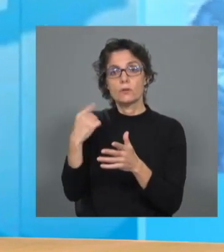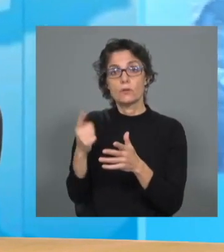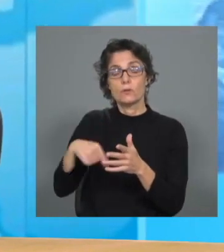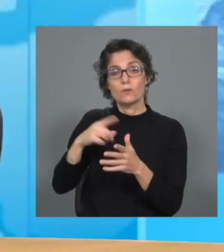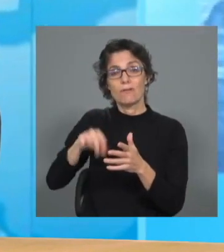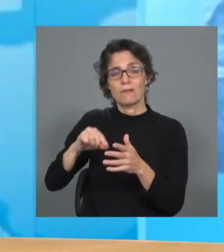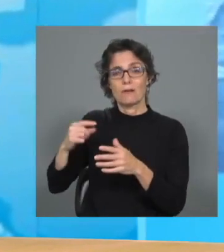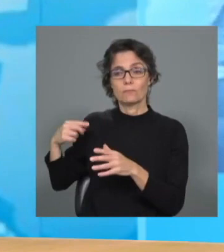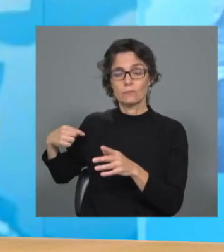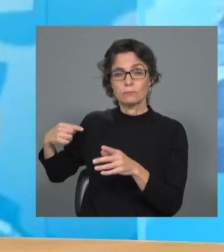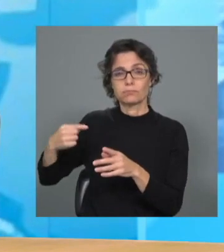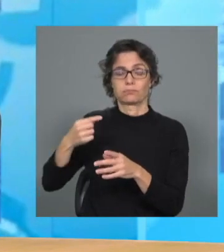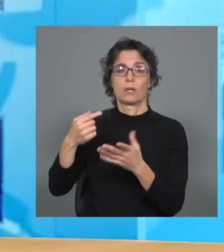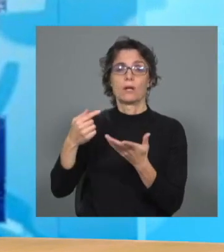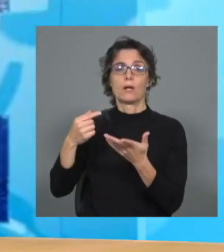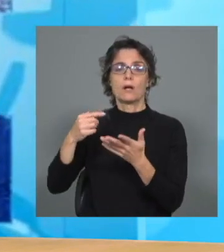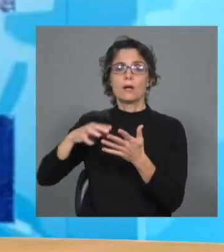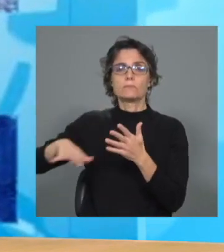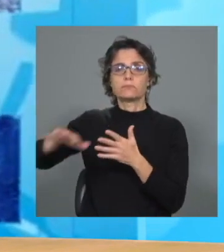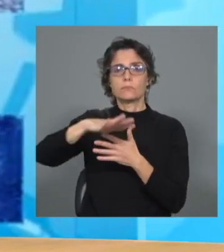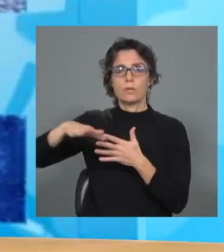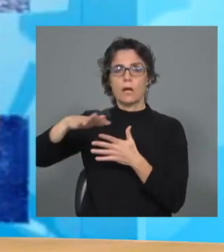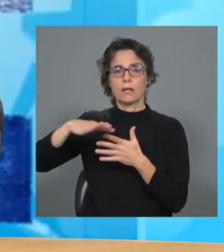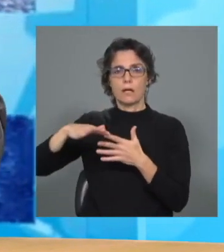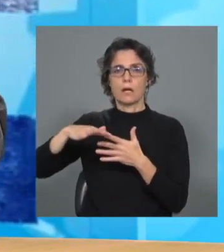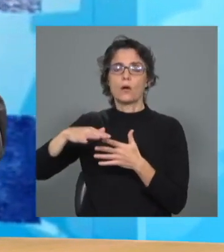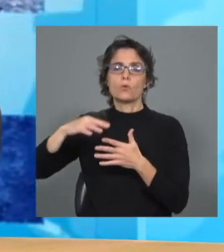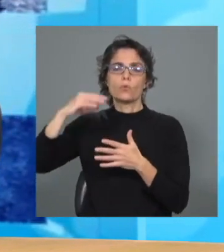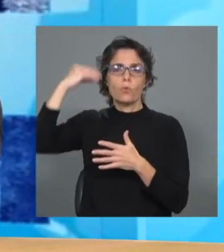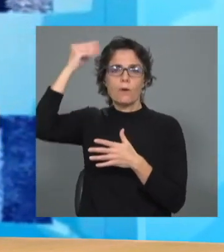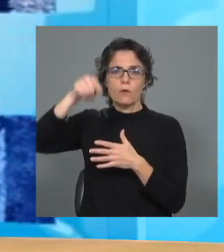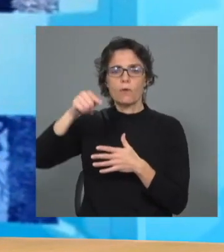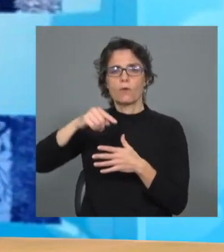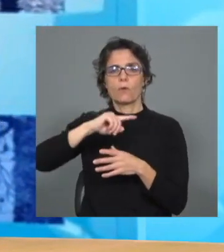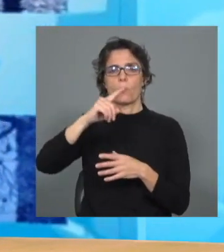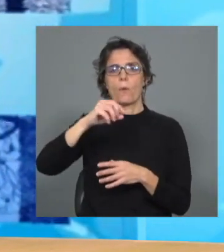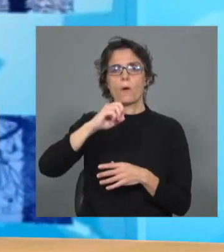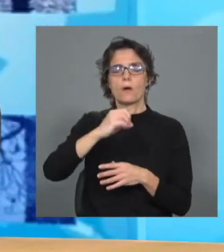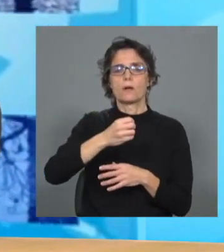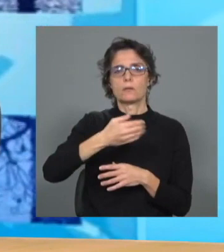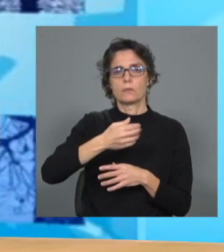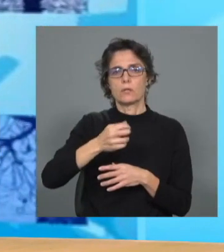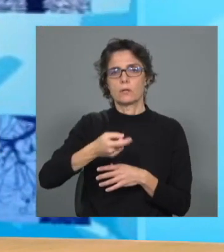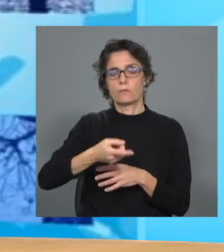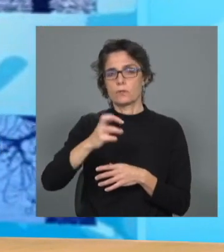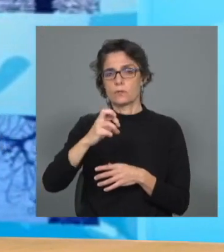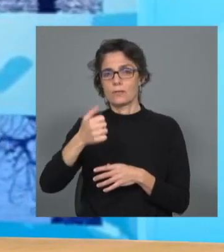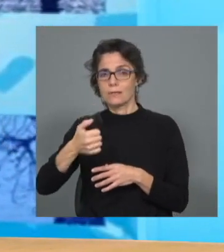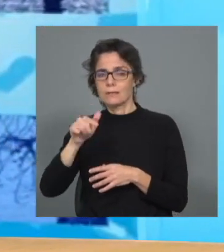em 1985. Portanto, esta ida ao Bahrein é uma nova peça deste puzzle que se está a construir de diálogo